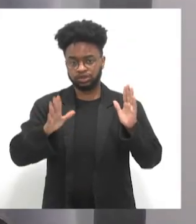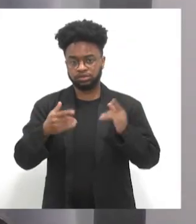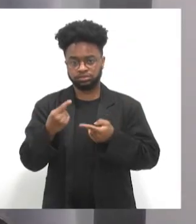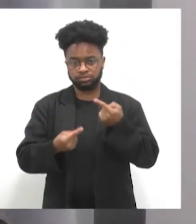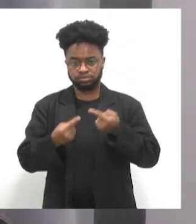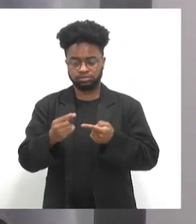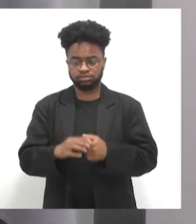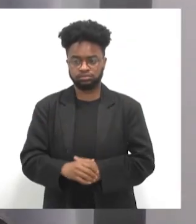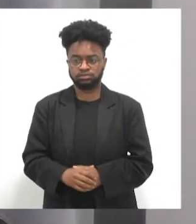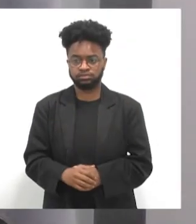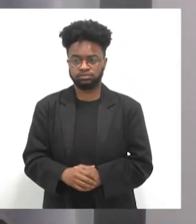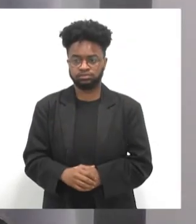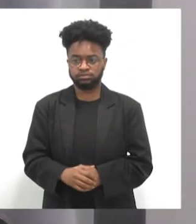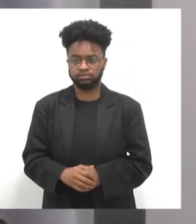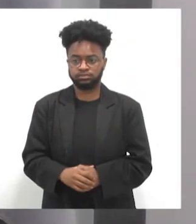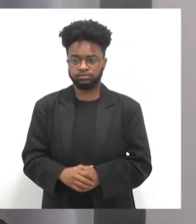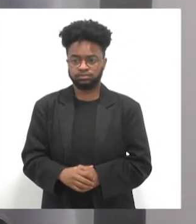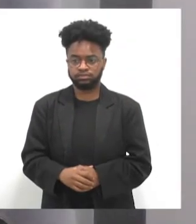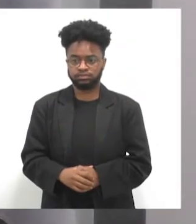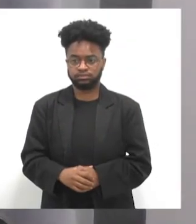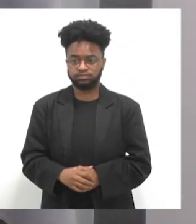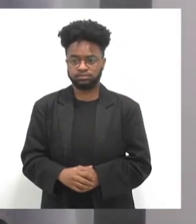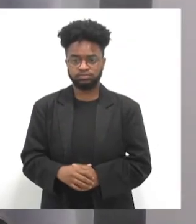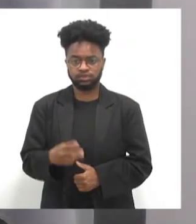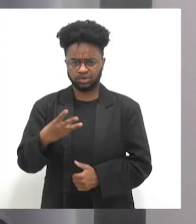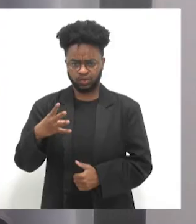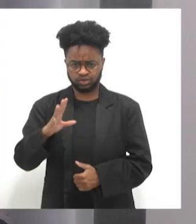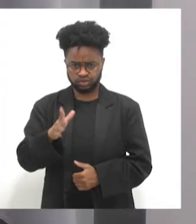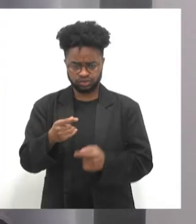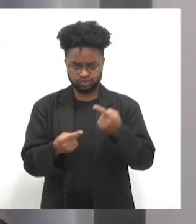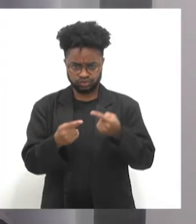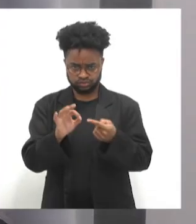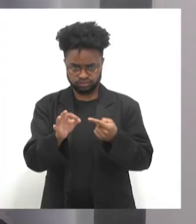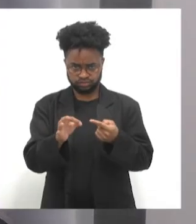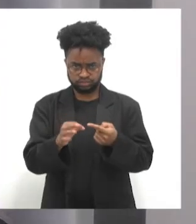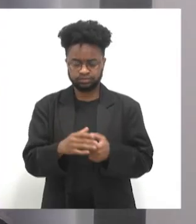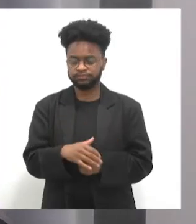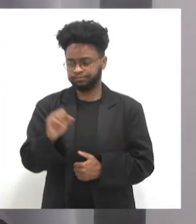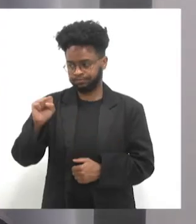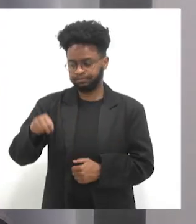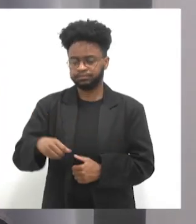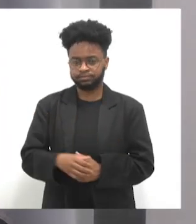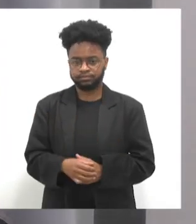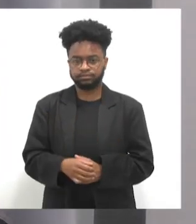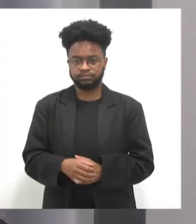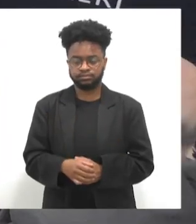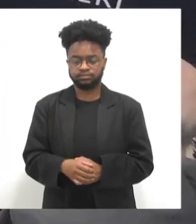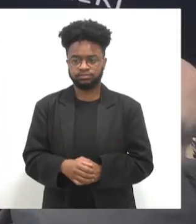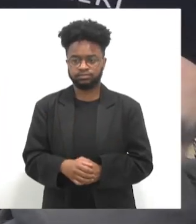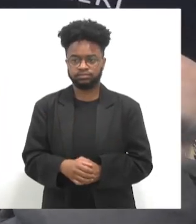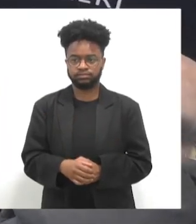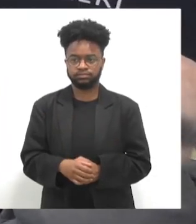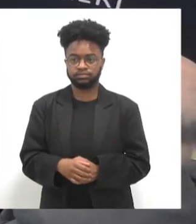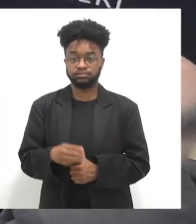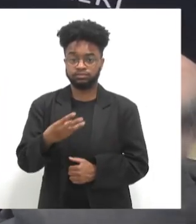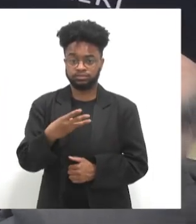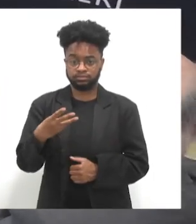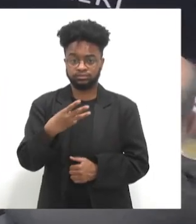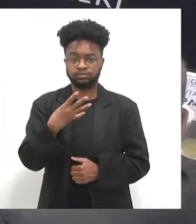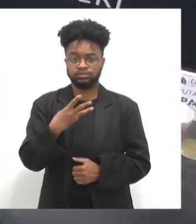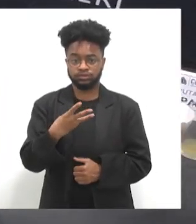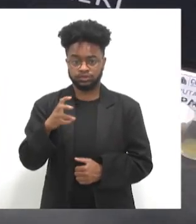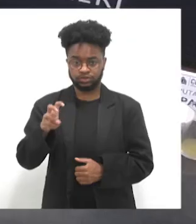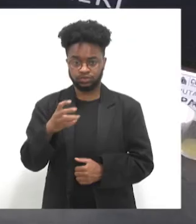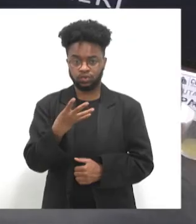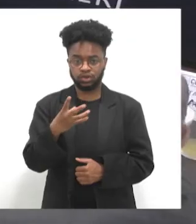enfrentou. Né? É o 34 que a gente já enfrentou? Isso, 34 a gente já enfrentou. Então, 33,